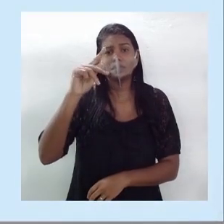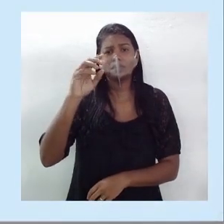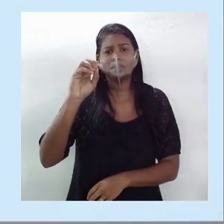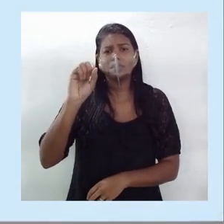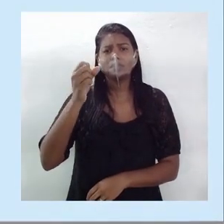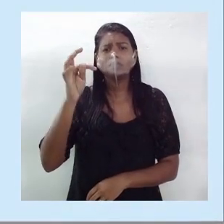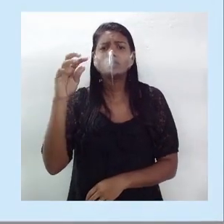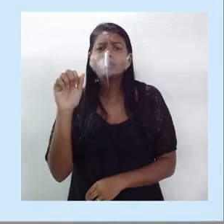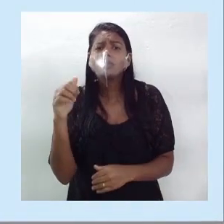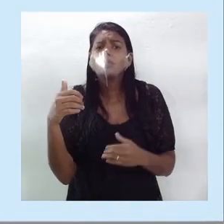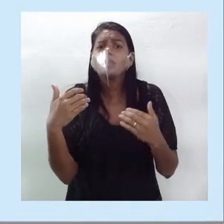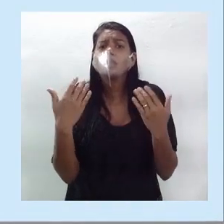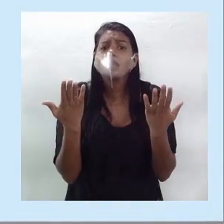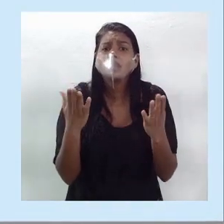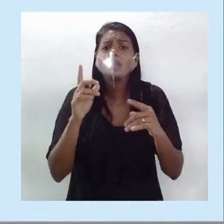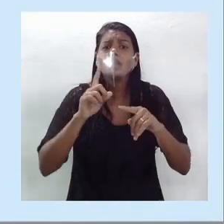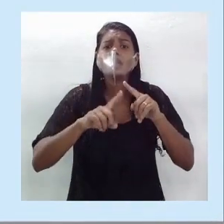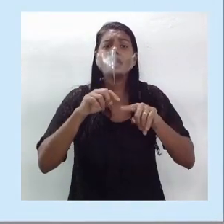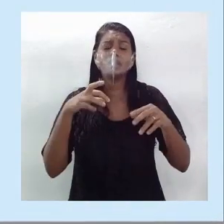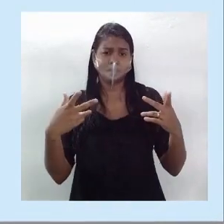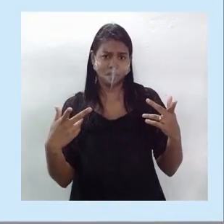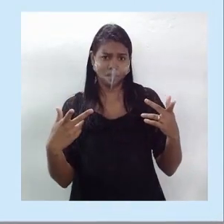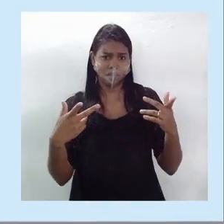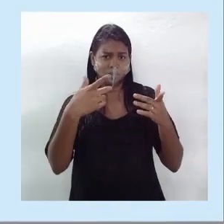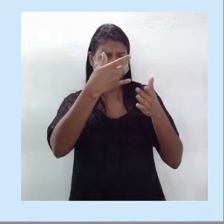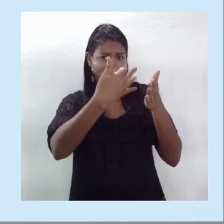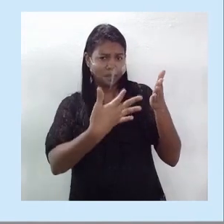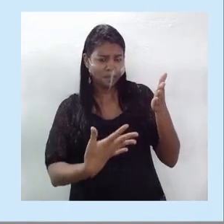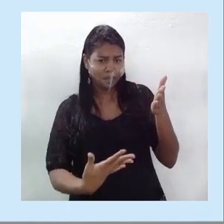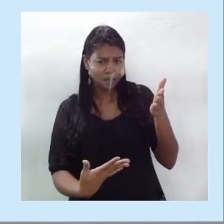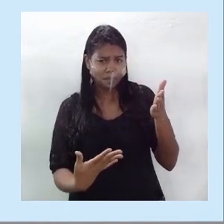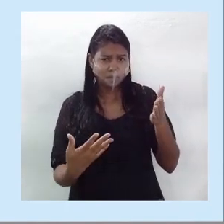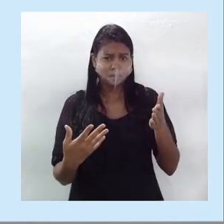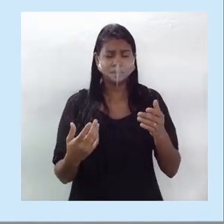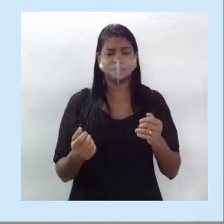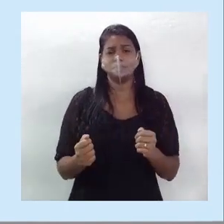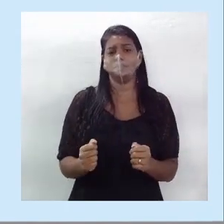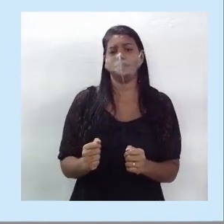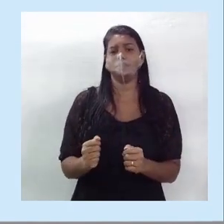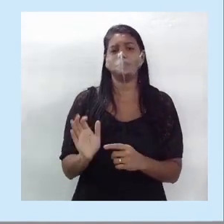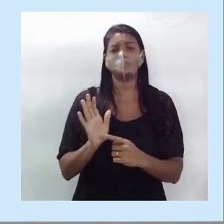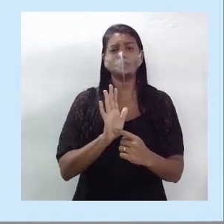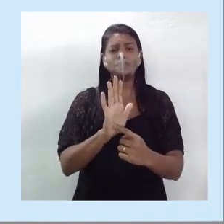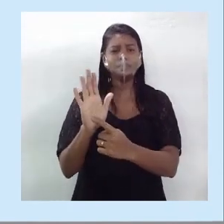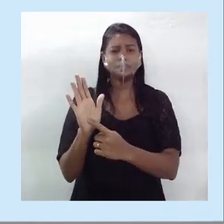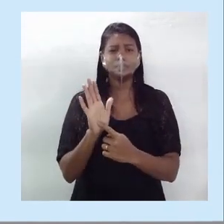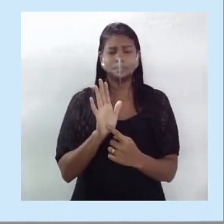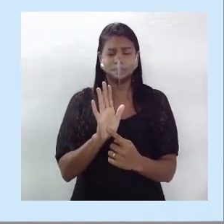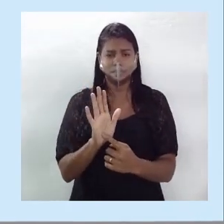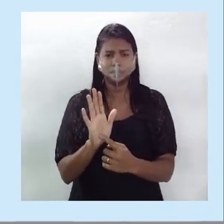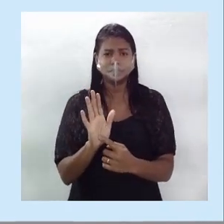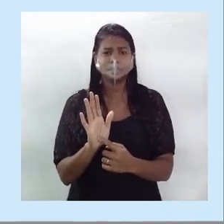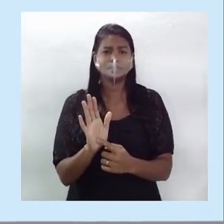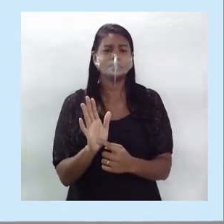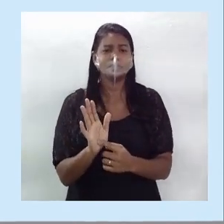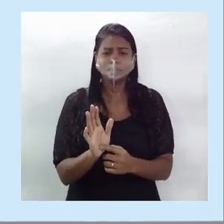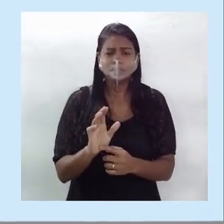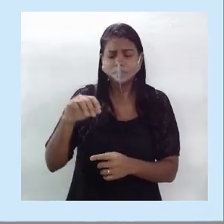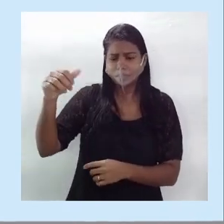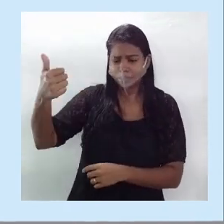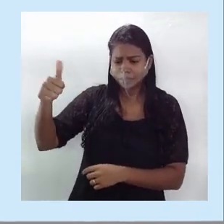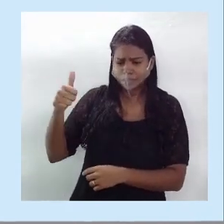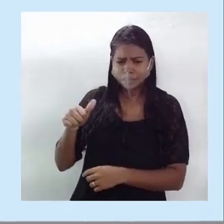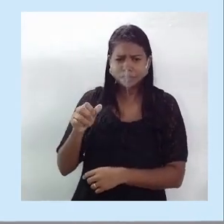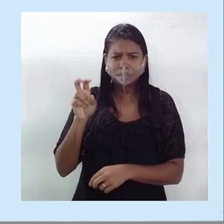cadê o material? Calma que eu vou passar para você ver os materiais que estão abaixo para a gente poder